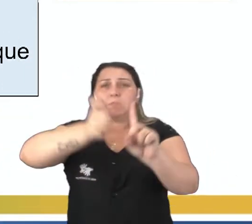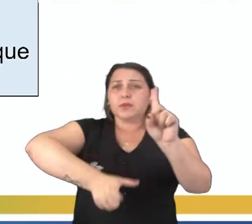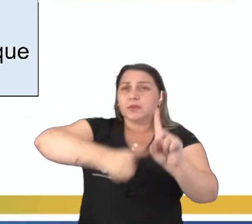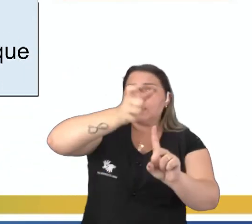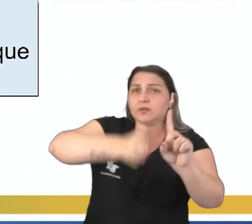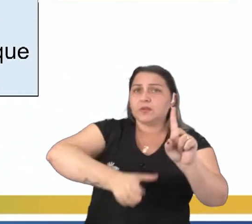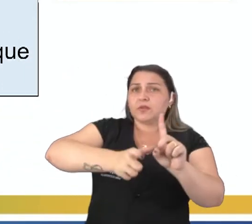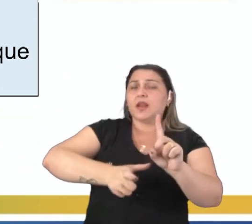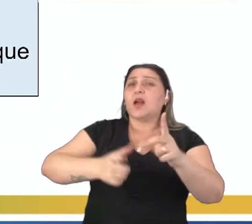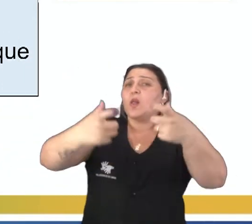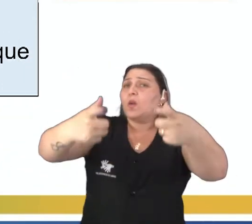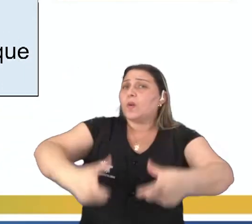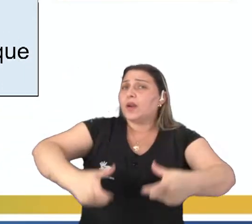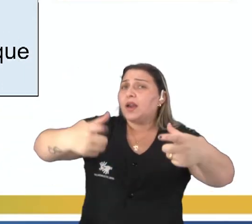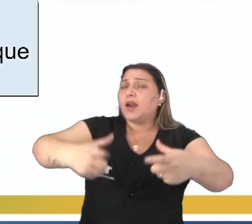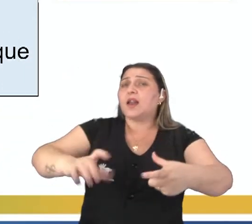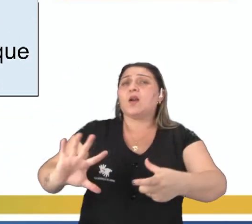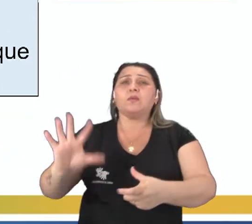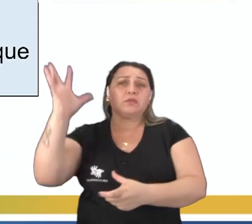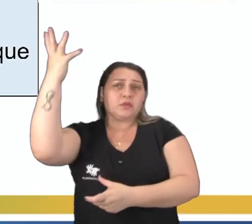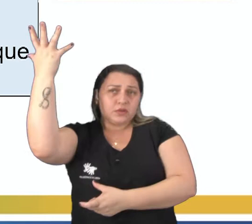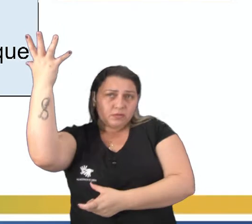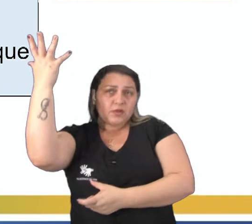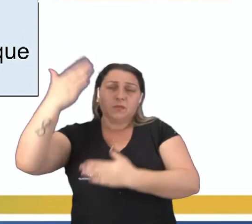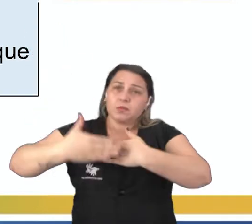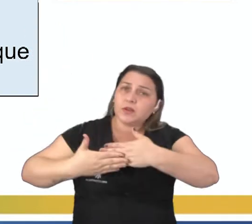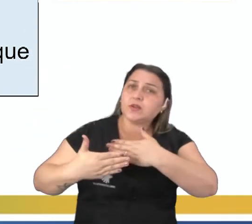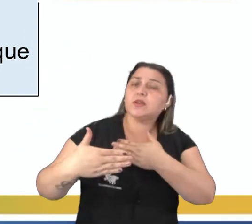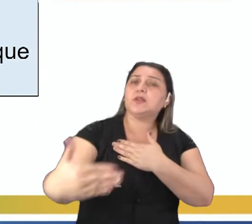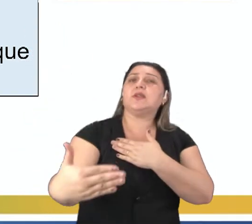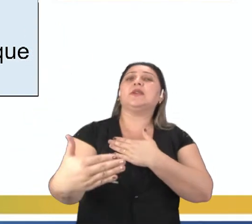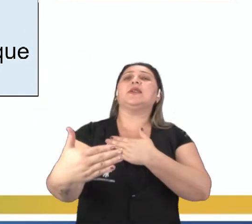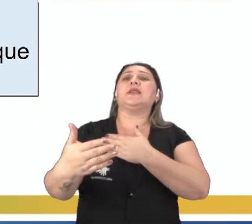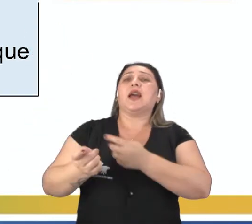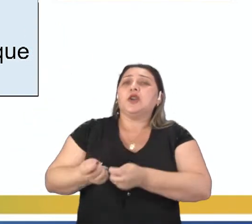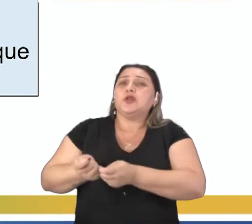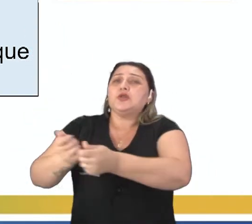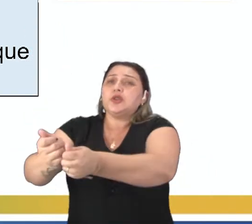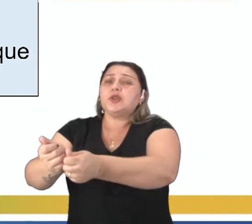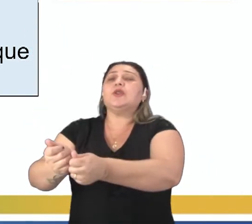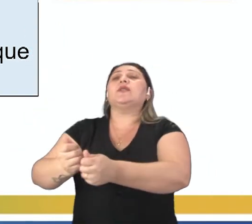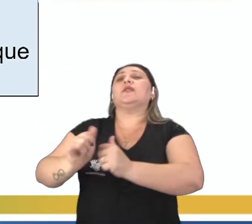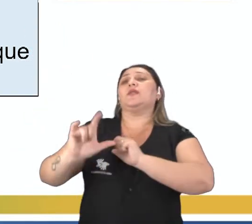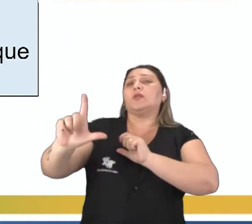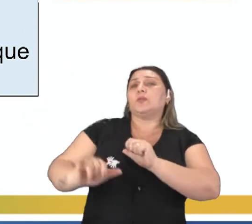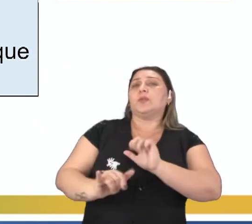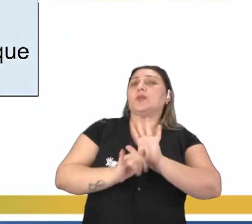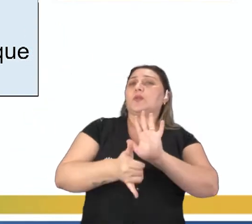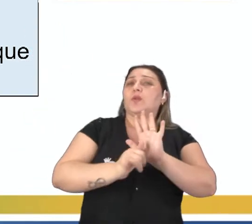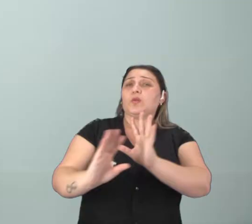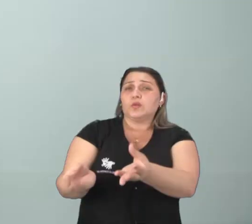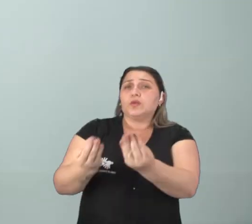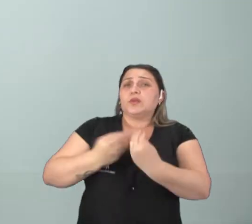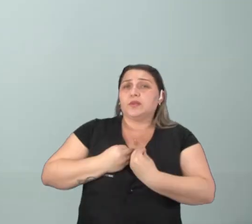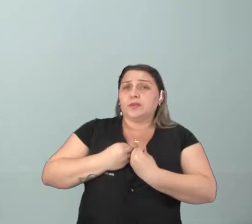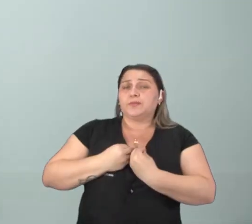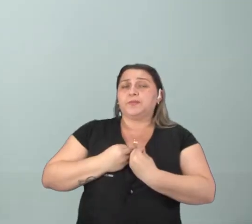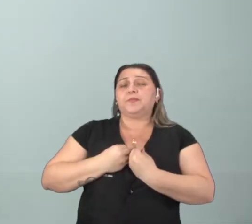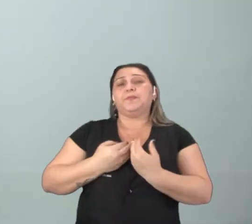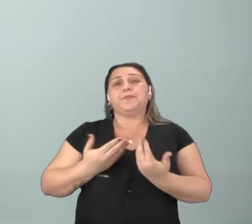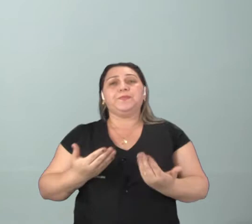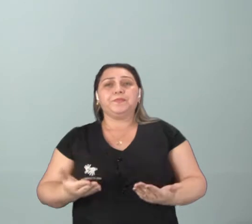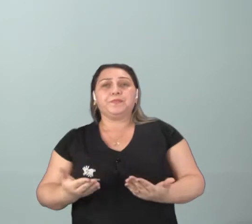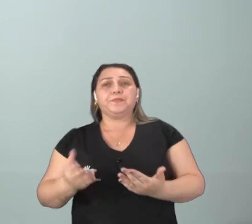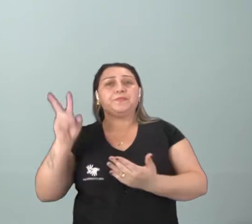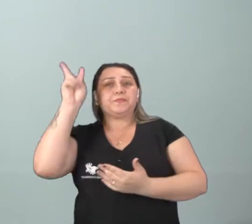personagens, cenários, situações a partir das pistas que o microconto nos apresenta. Então vamos lá,